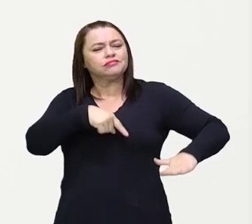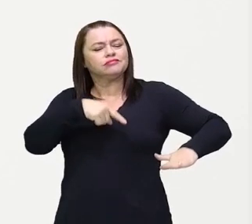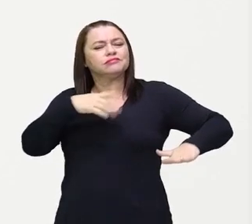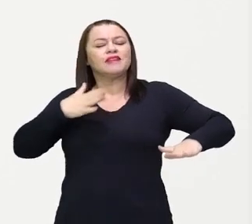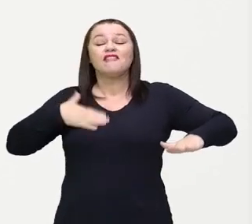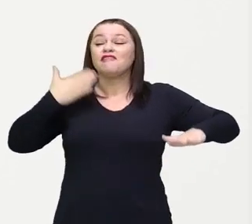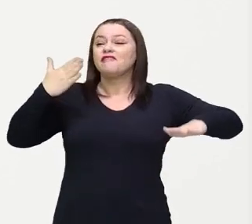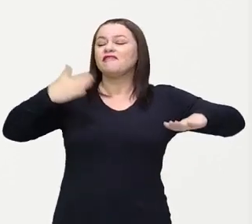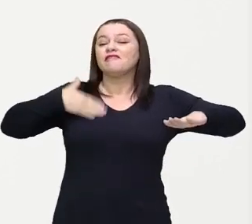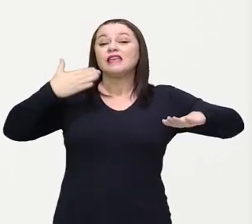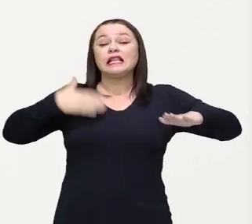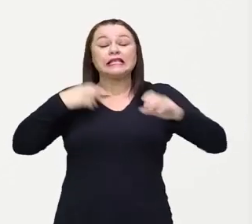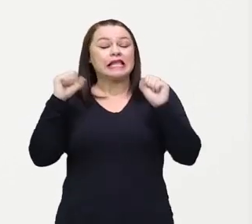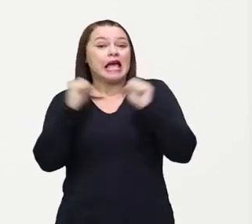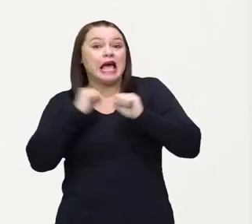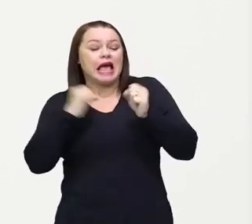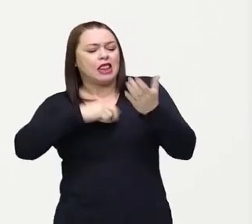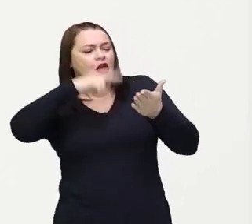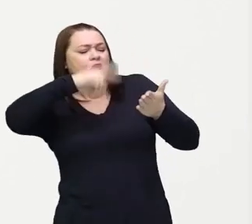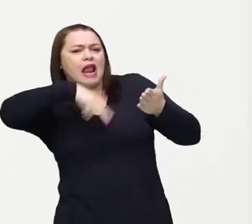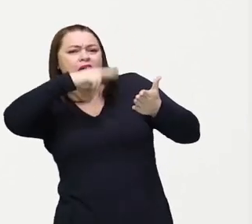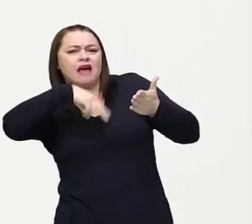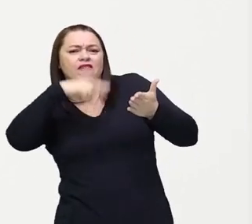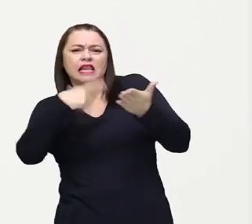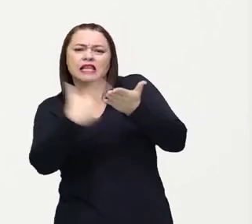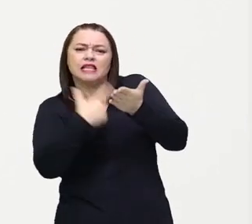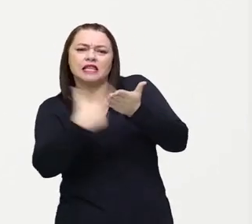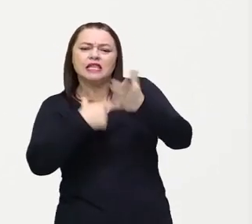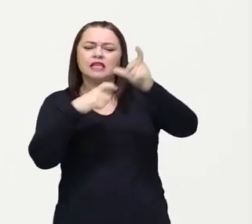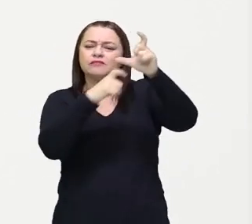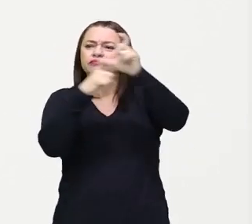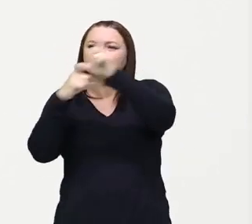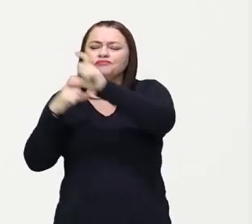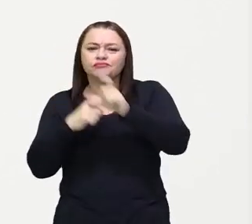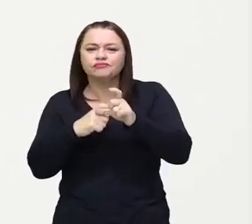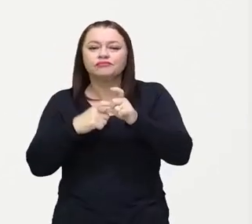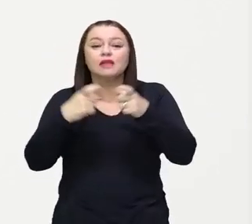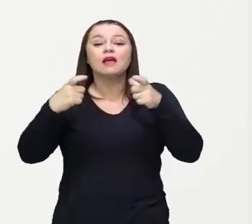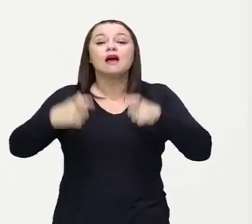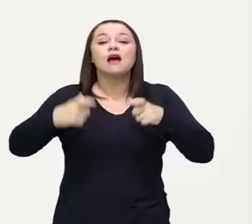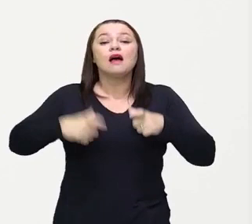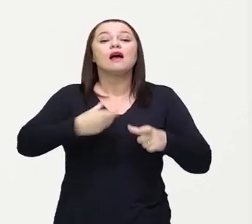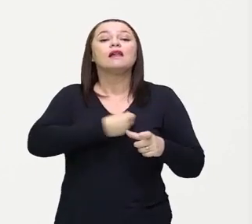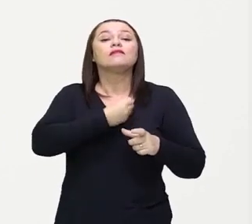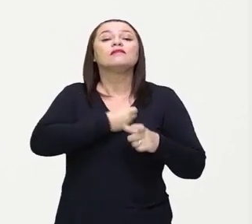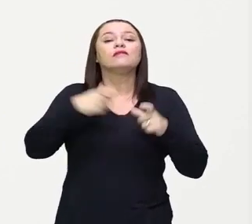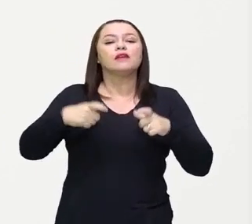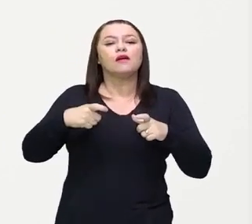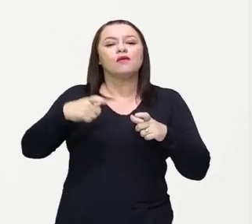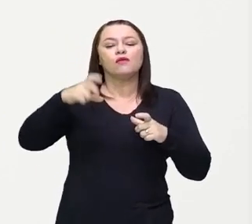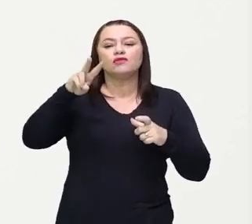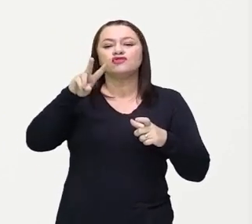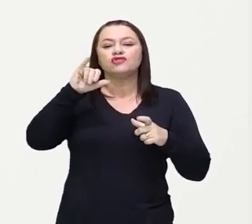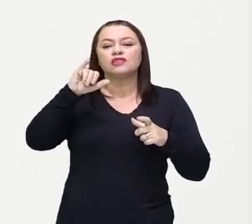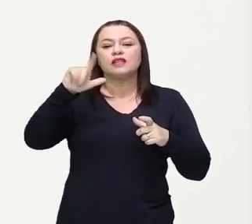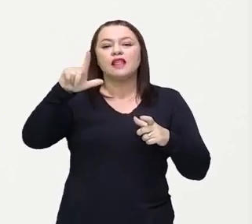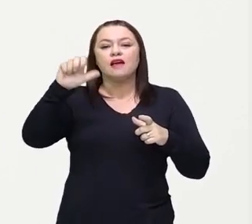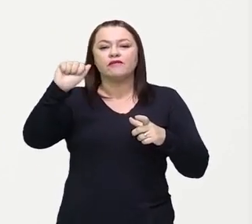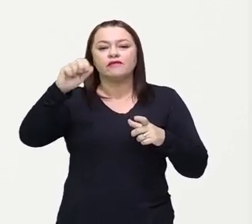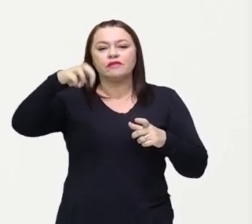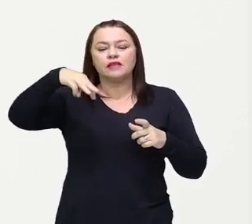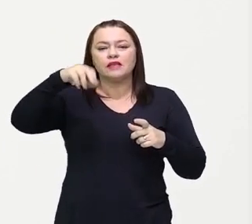lia muitos livros e gibis. O bairro onde morava era na Vila Mariana e era muito